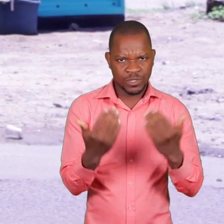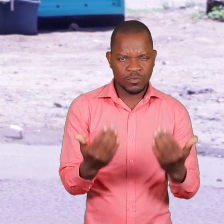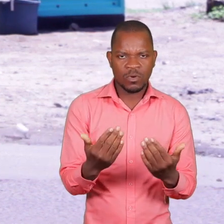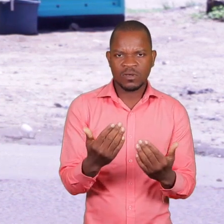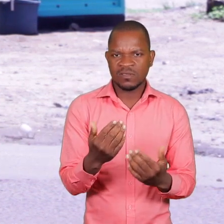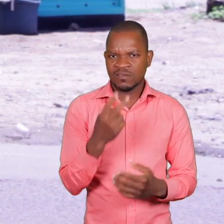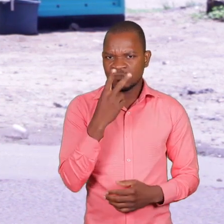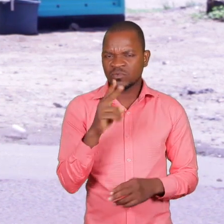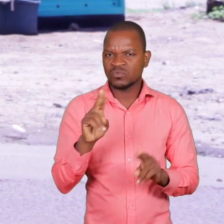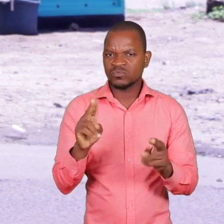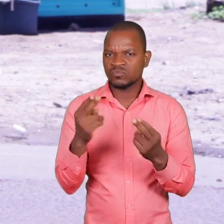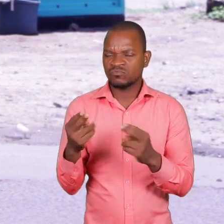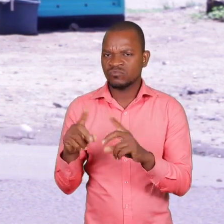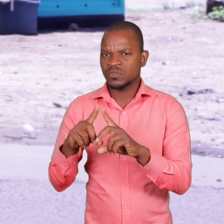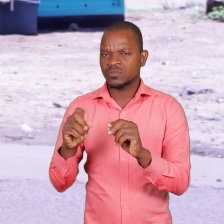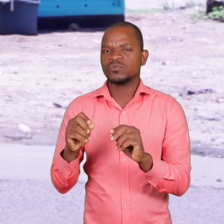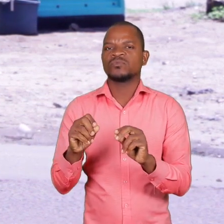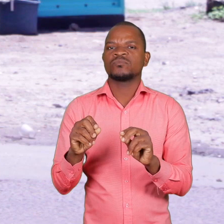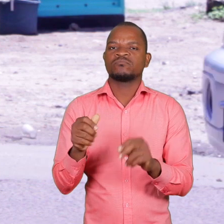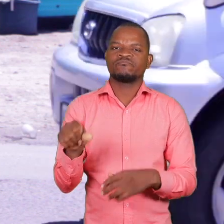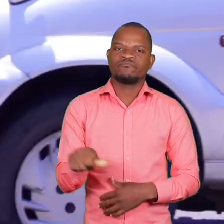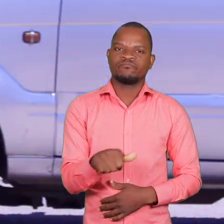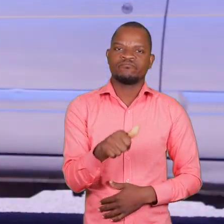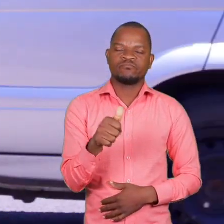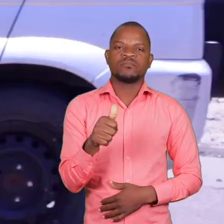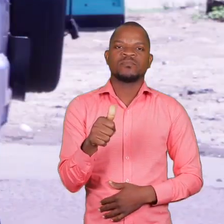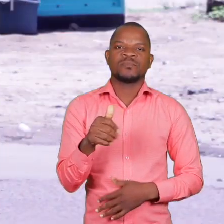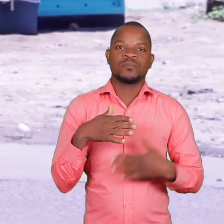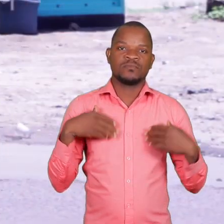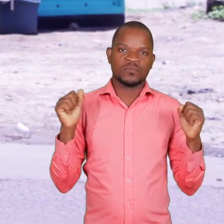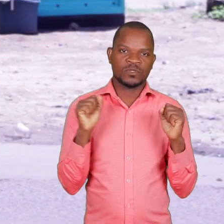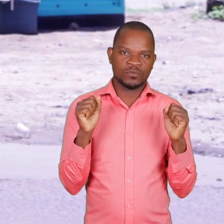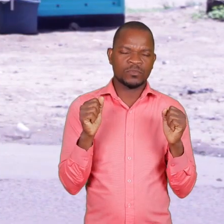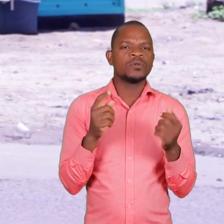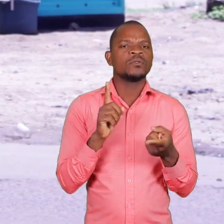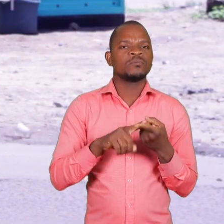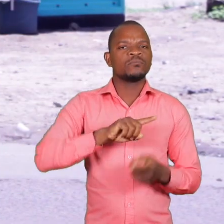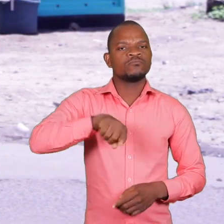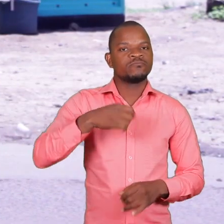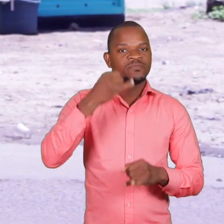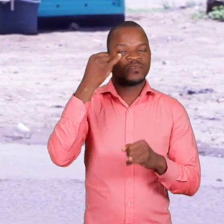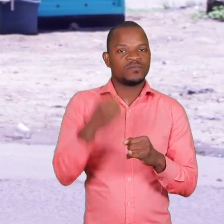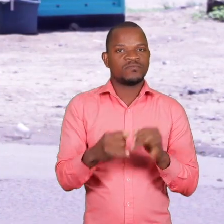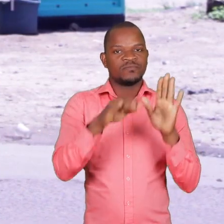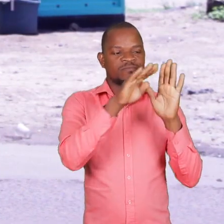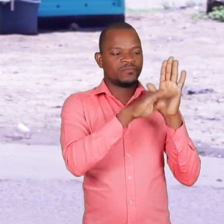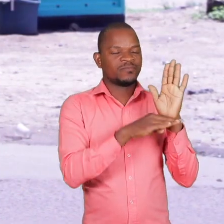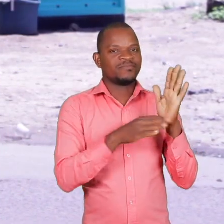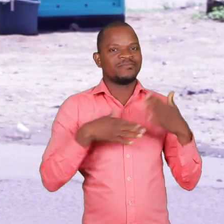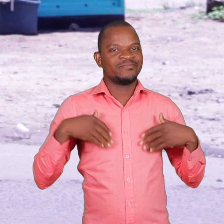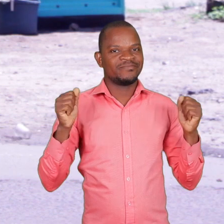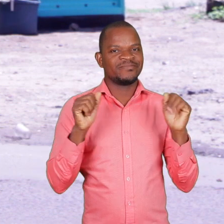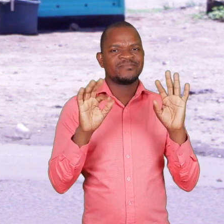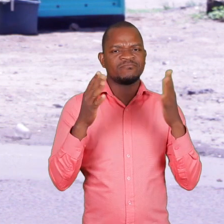as boas práticas de higiene e a ter um estilo de vida mais saudável. Nós chegamos ao fim desta edição do programa Saúde e